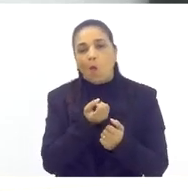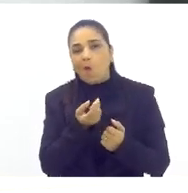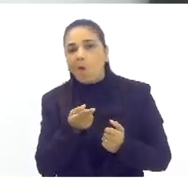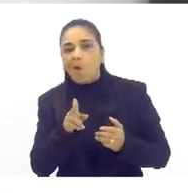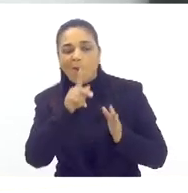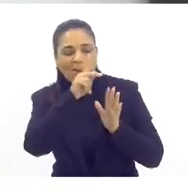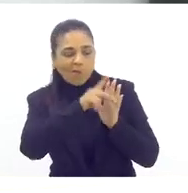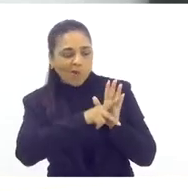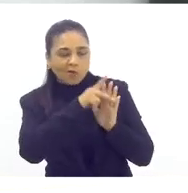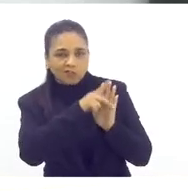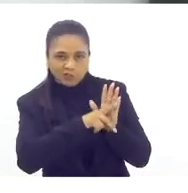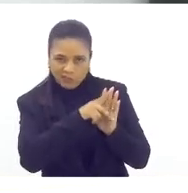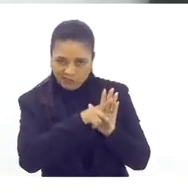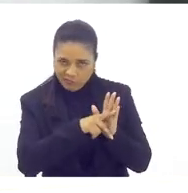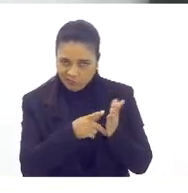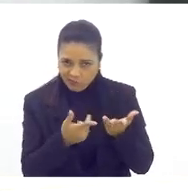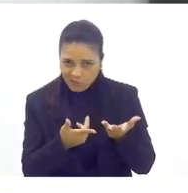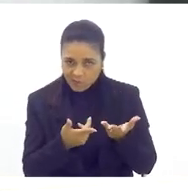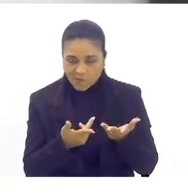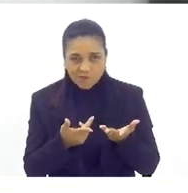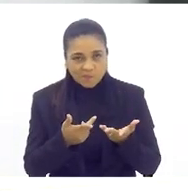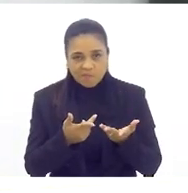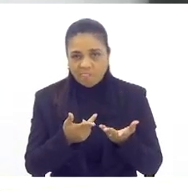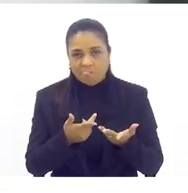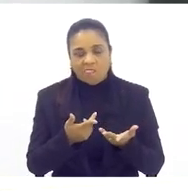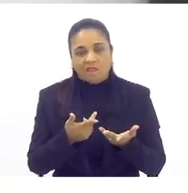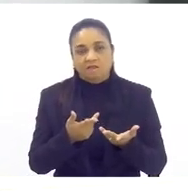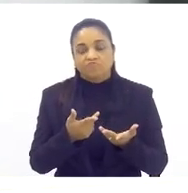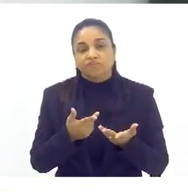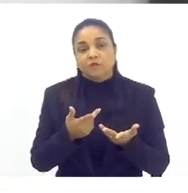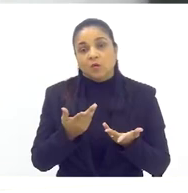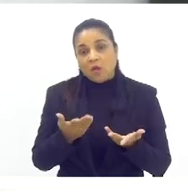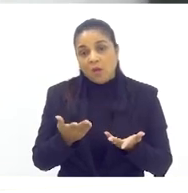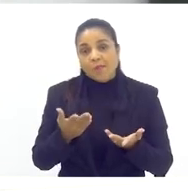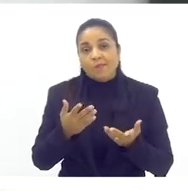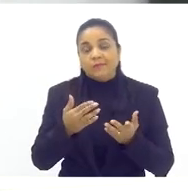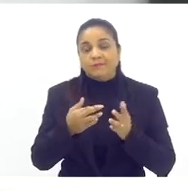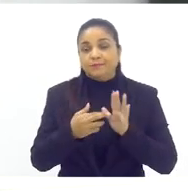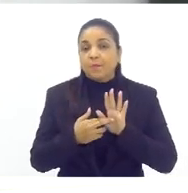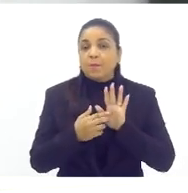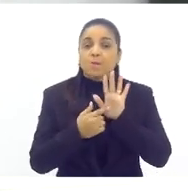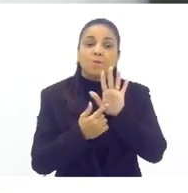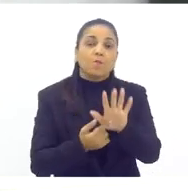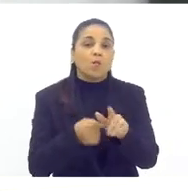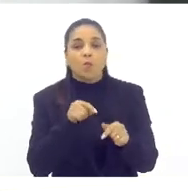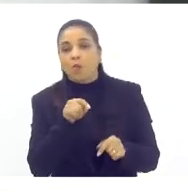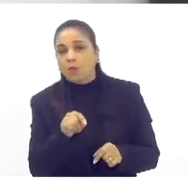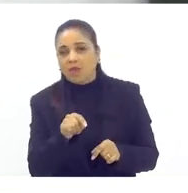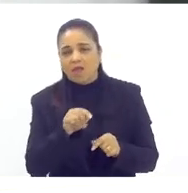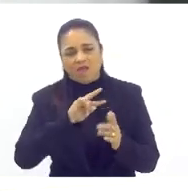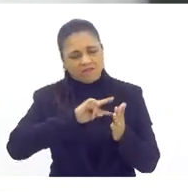a longo prazo para nossa rede é isso se reflete muito significativamente na nossa gestão